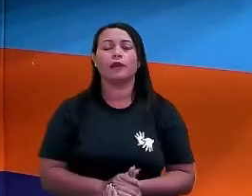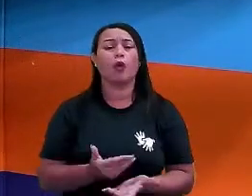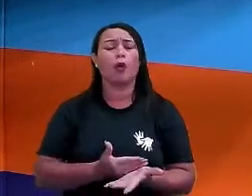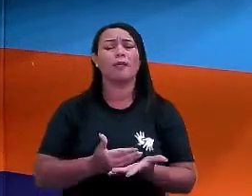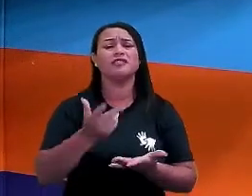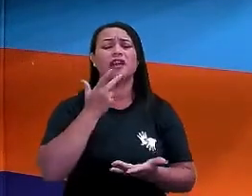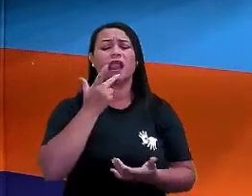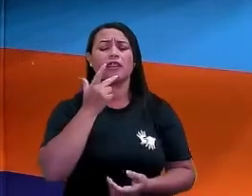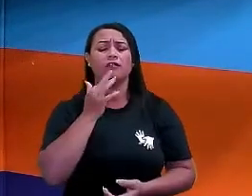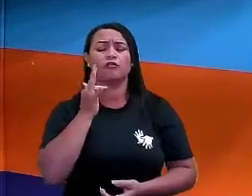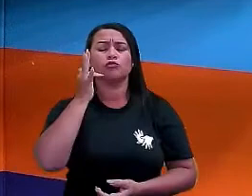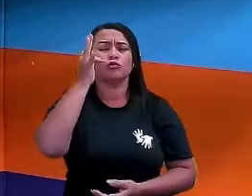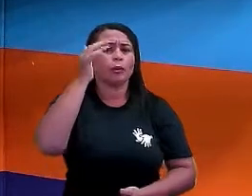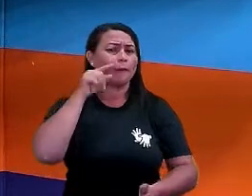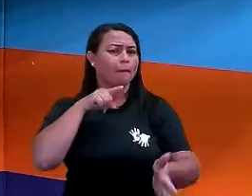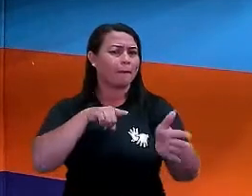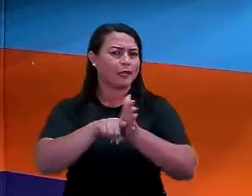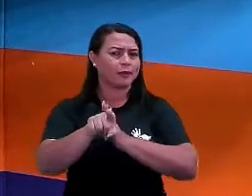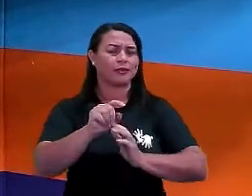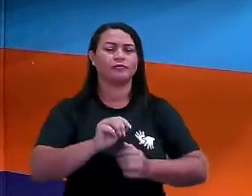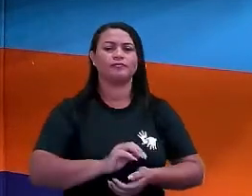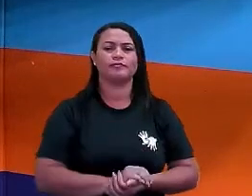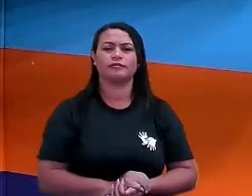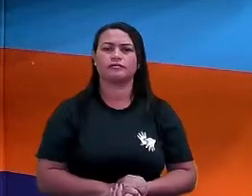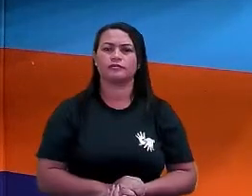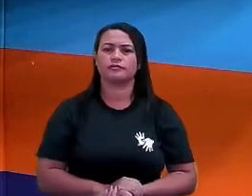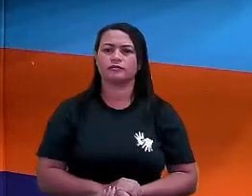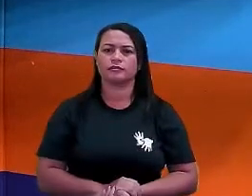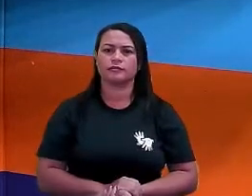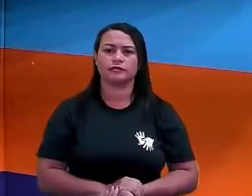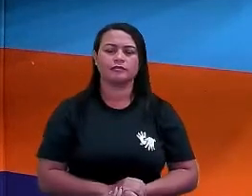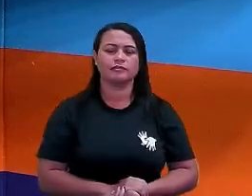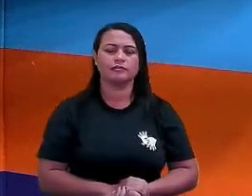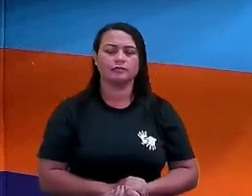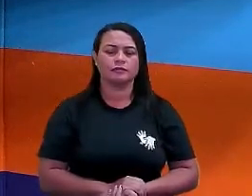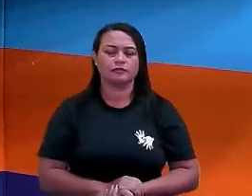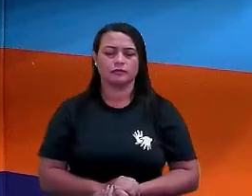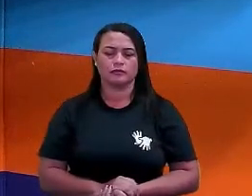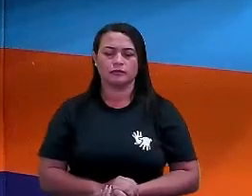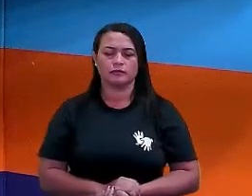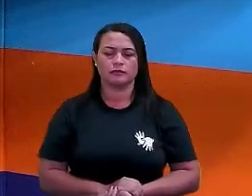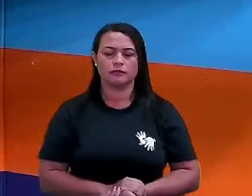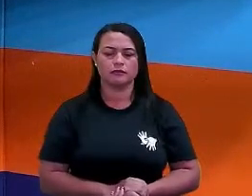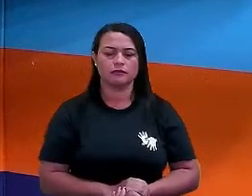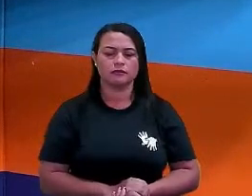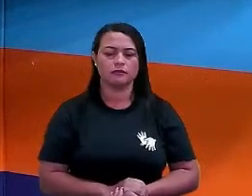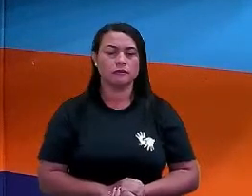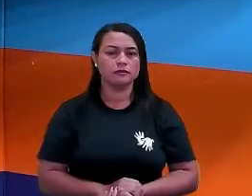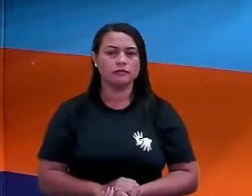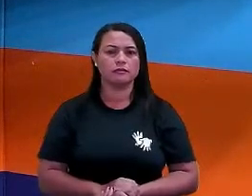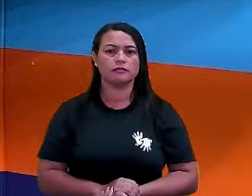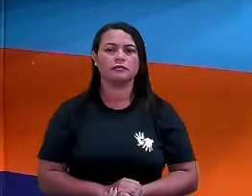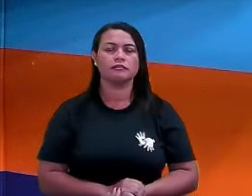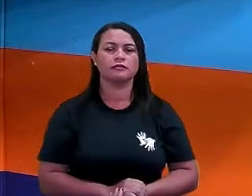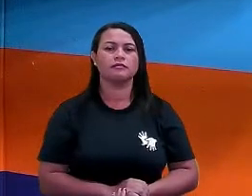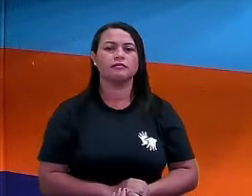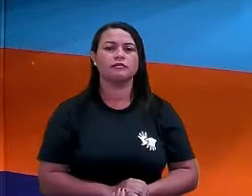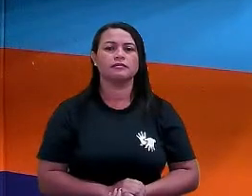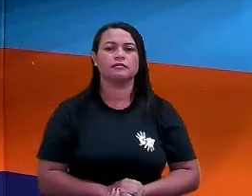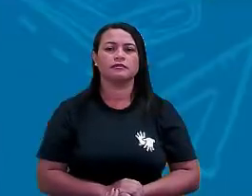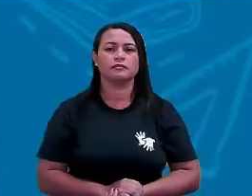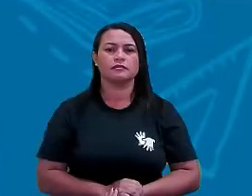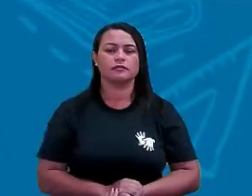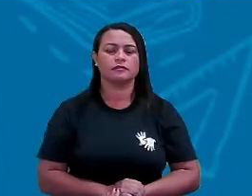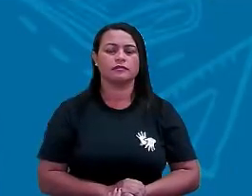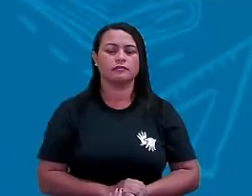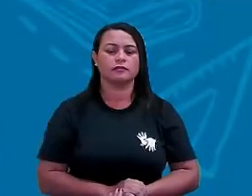de futuro, fazendo uma pergunta para vocês. Where do you see yourself in 5 years? Where do you see yourself